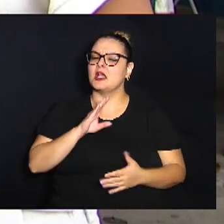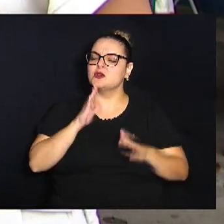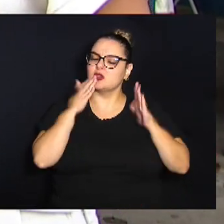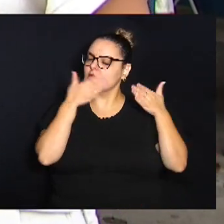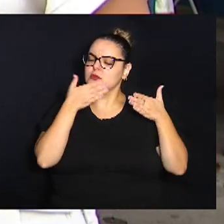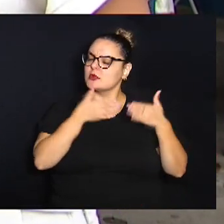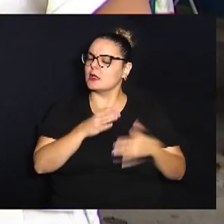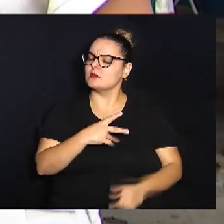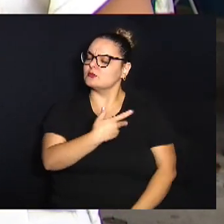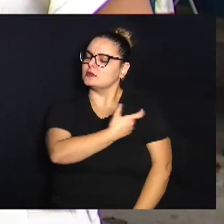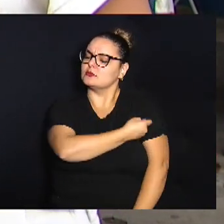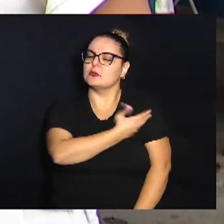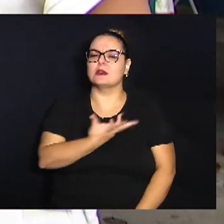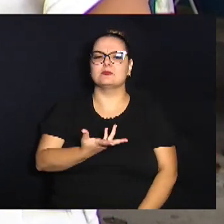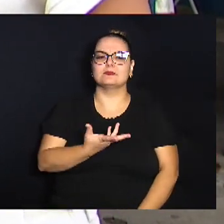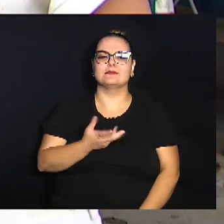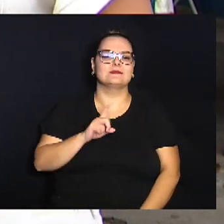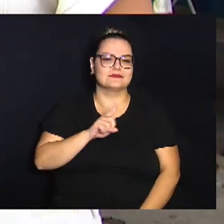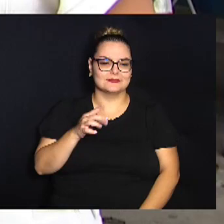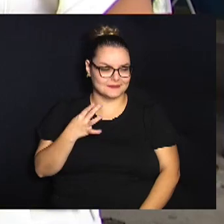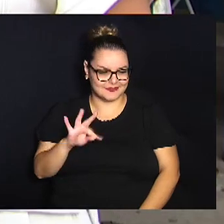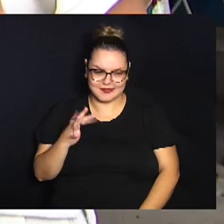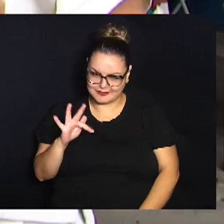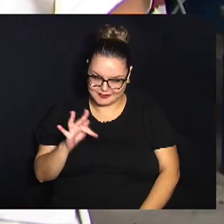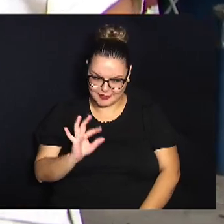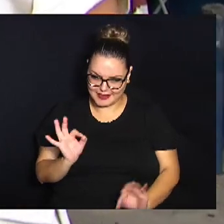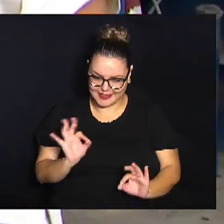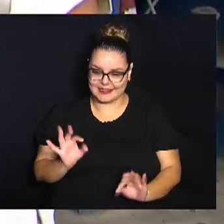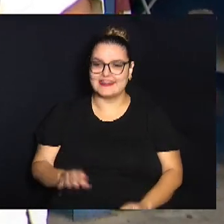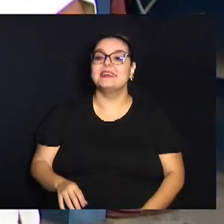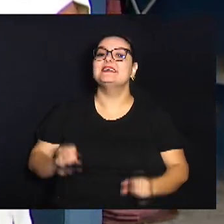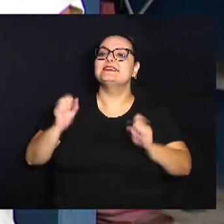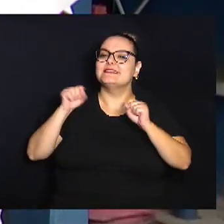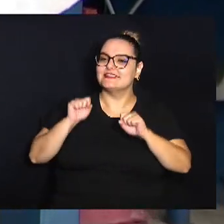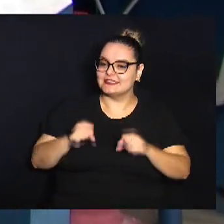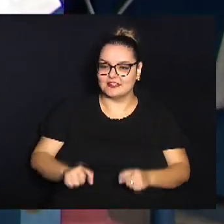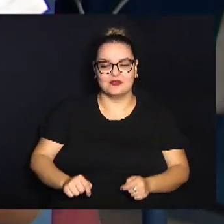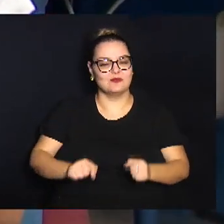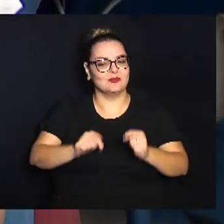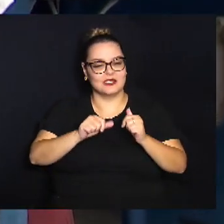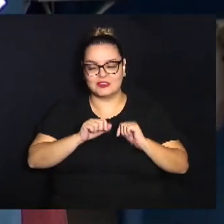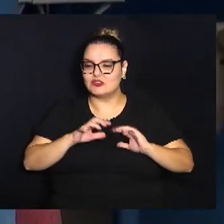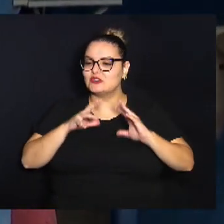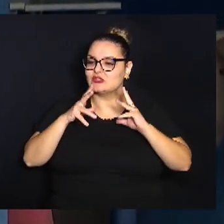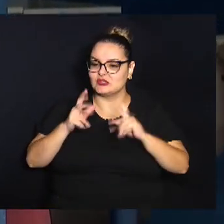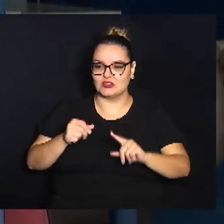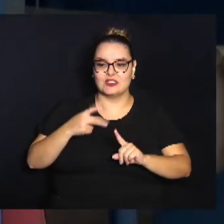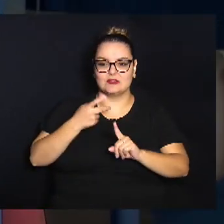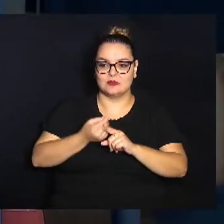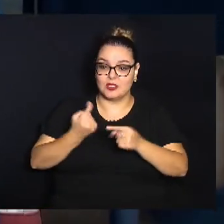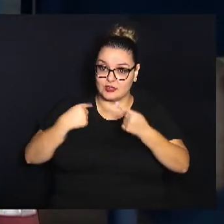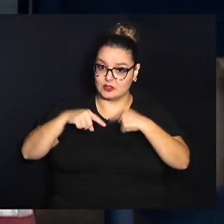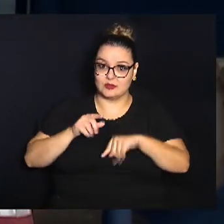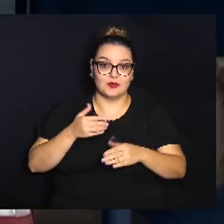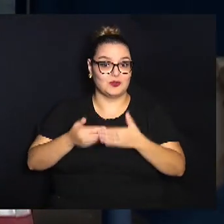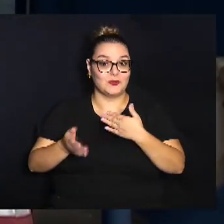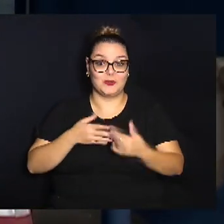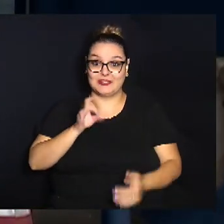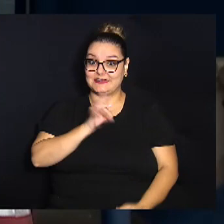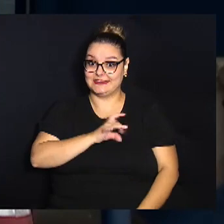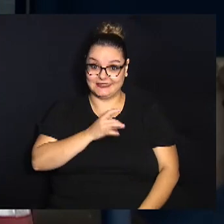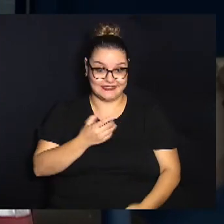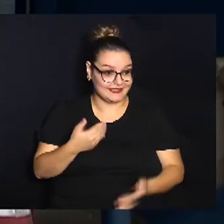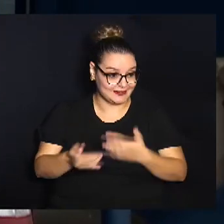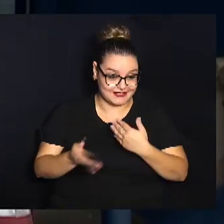concentrar na picadinha, que nem dói nada. É isso, gente. Sempre os benefícios de todas as vacinas superam aí qualquer medo,